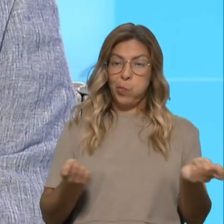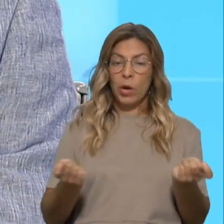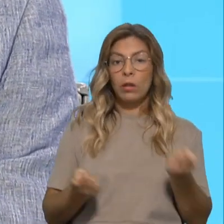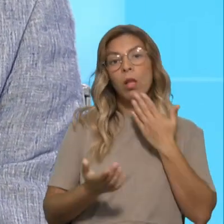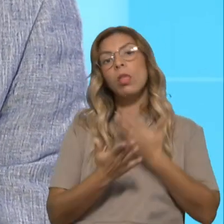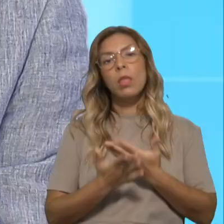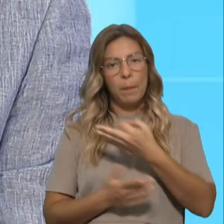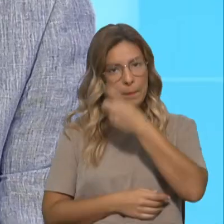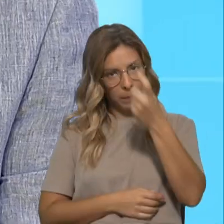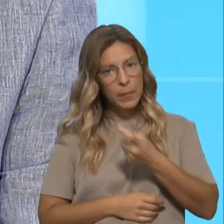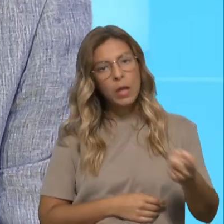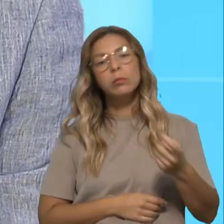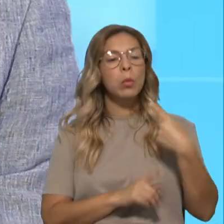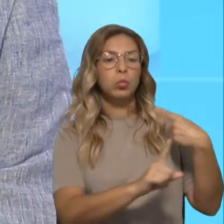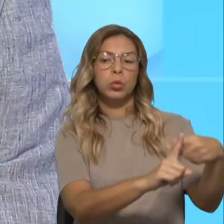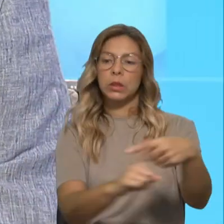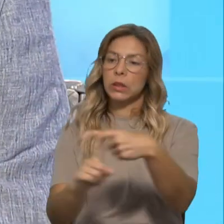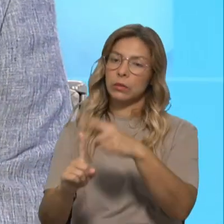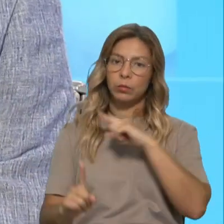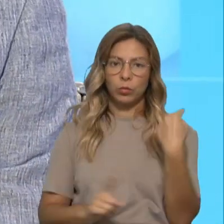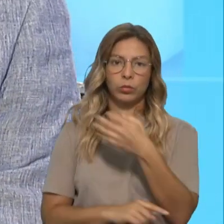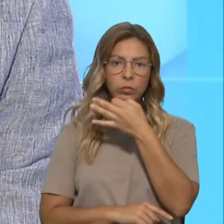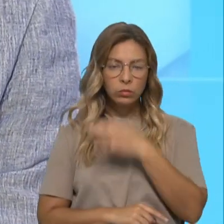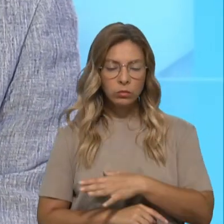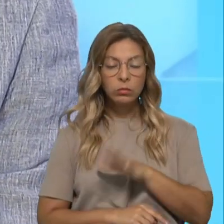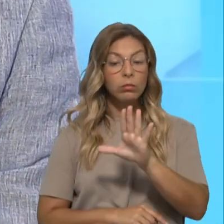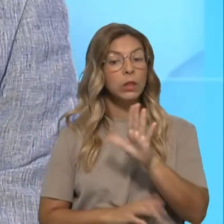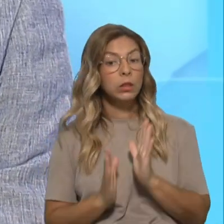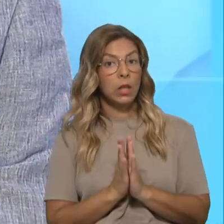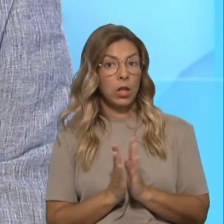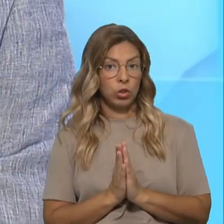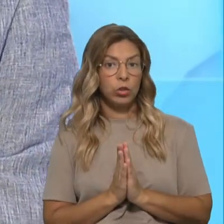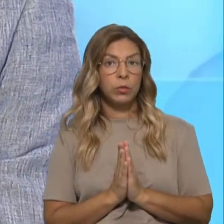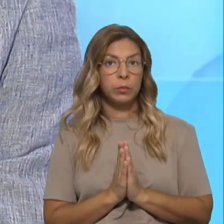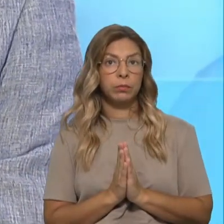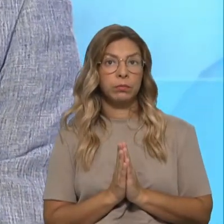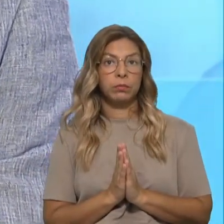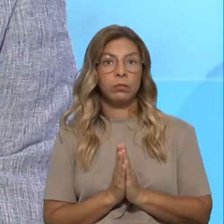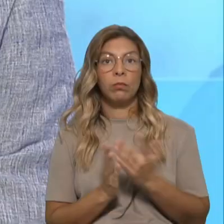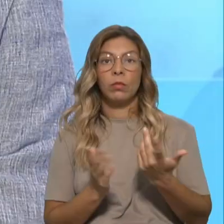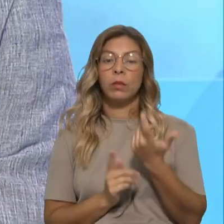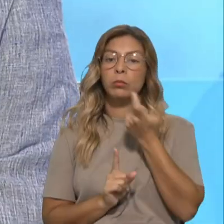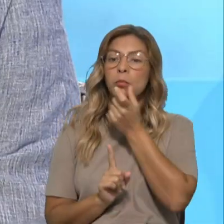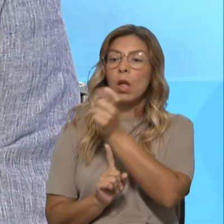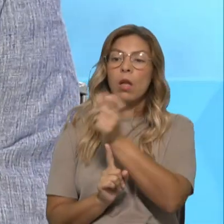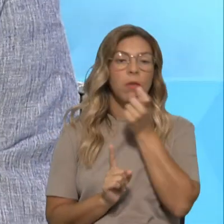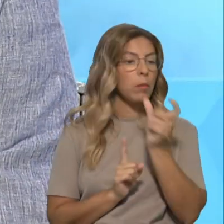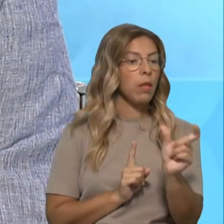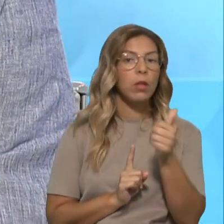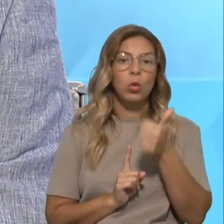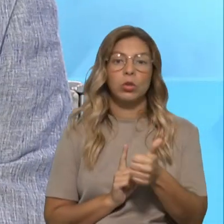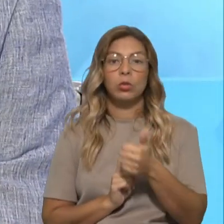benefício de todos. E por isso a doutrina social da Igreja formula duas palavrinhas que são chave para entender o bem